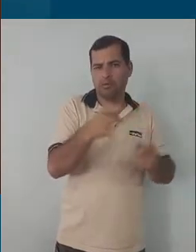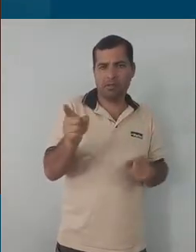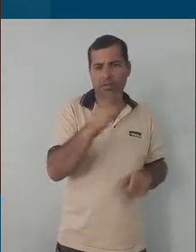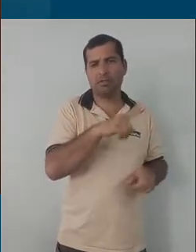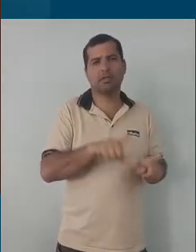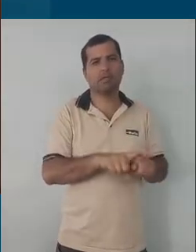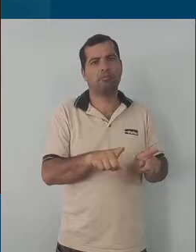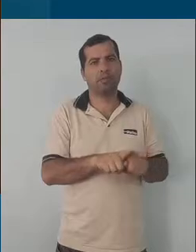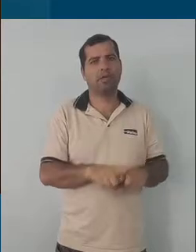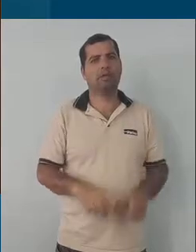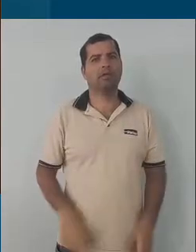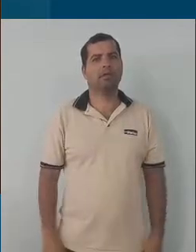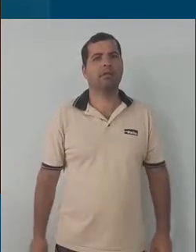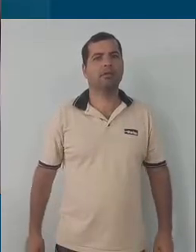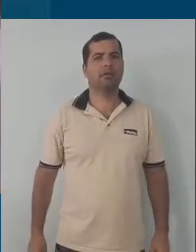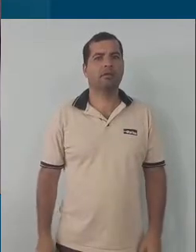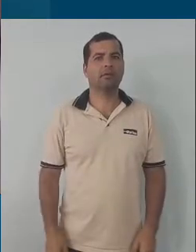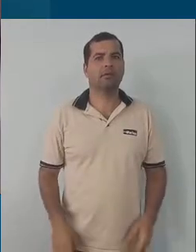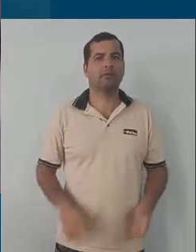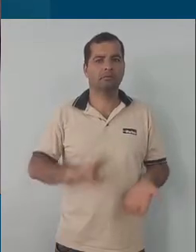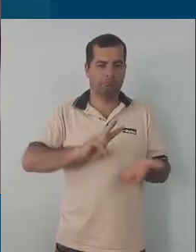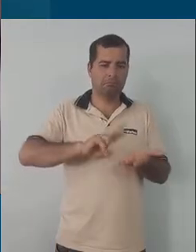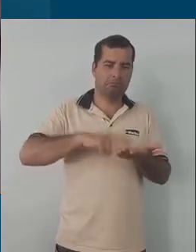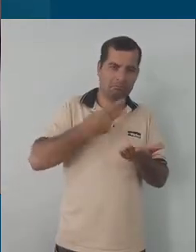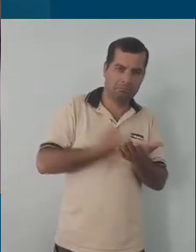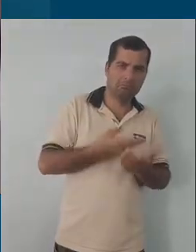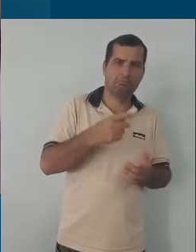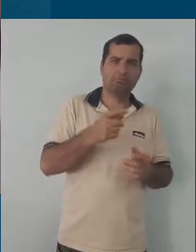esse texto, eu posso ir indicando para vocês. Mas